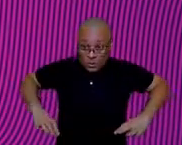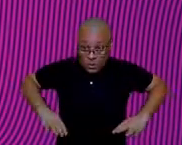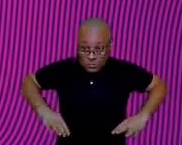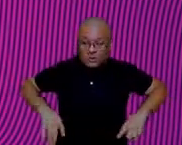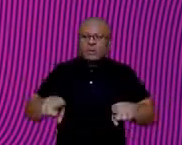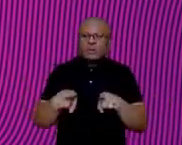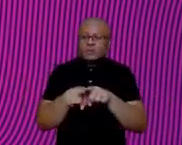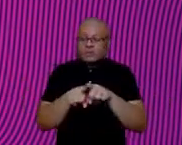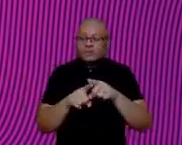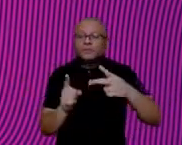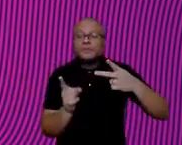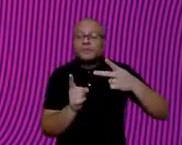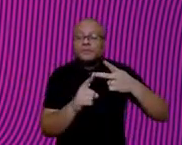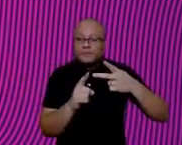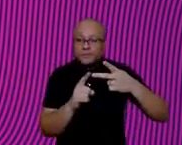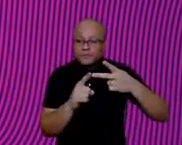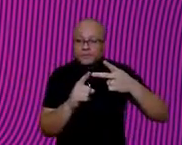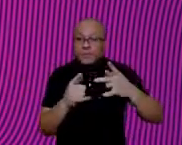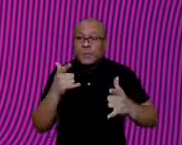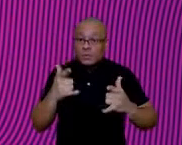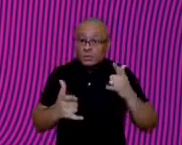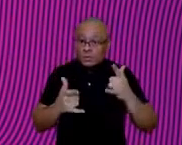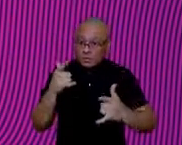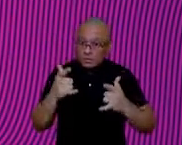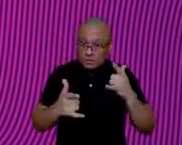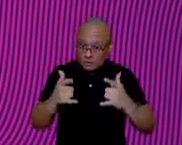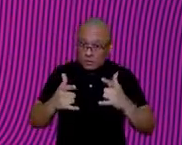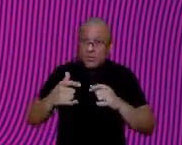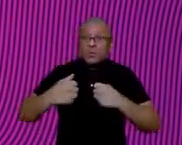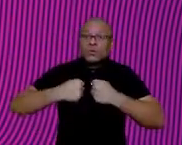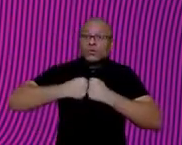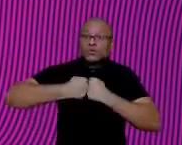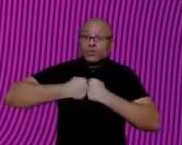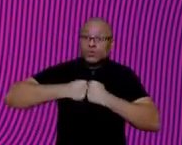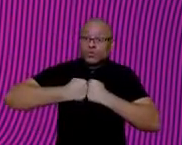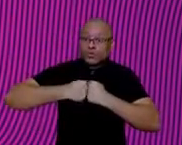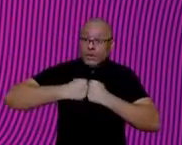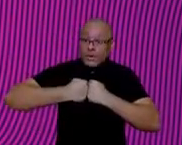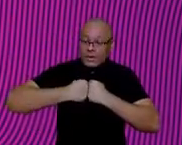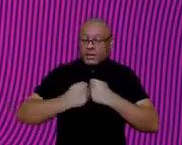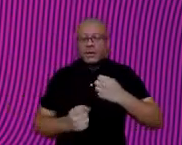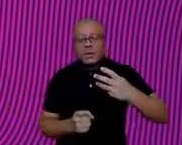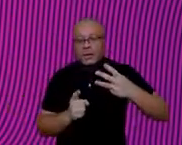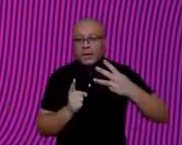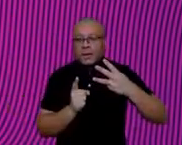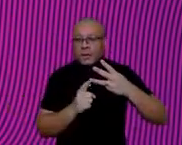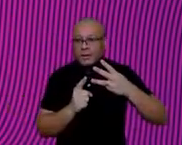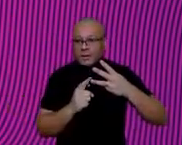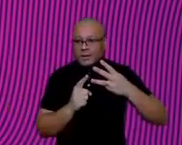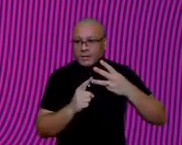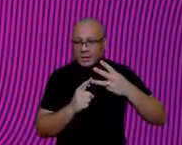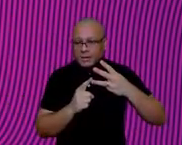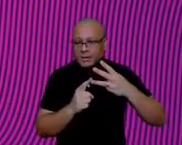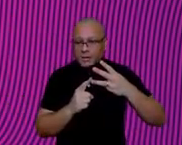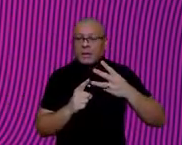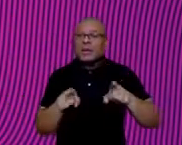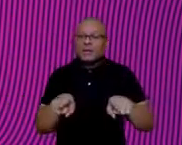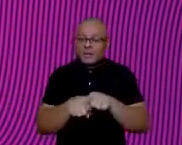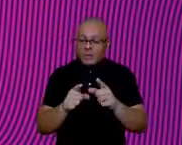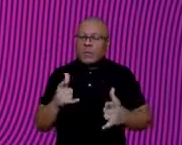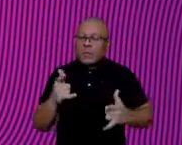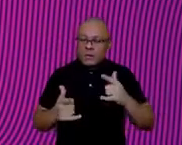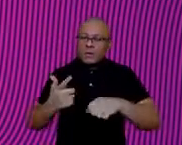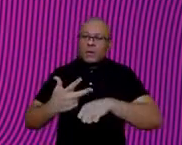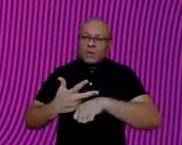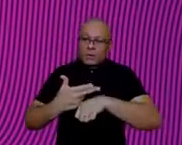sobre cirurgia robótica nas artroplastias do joelho e a terceira, a cirurgia robótica